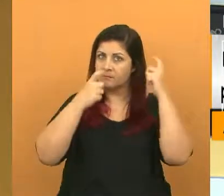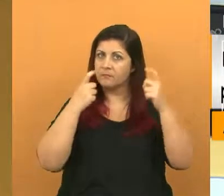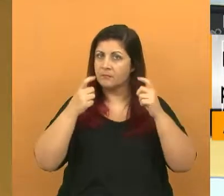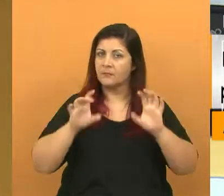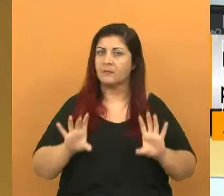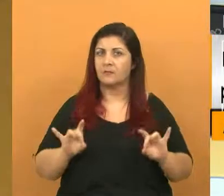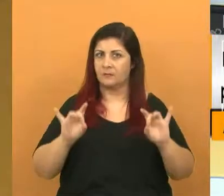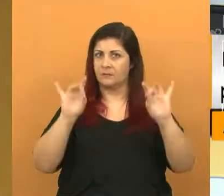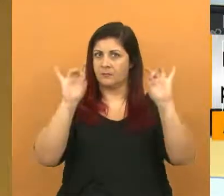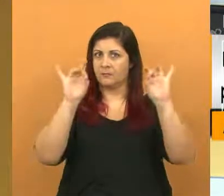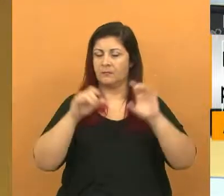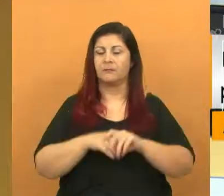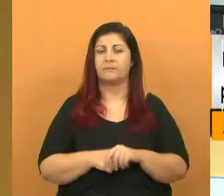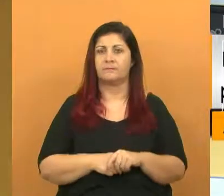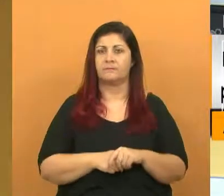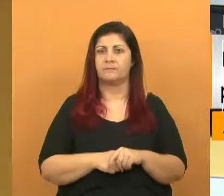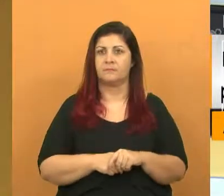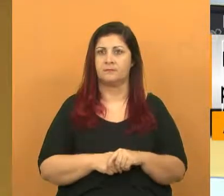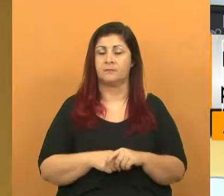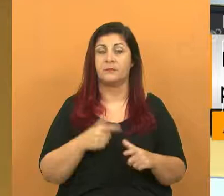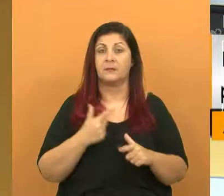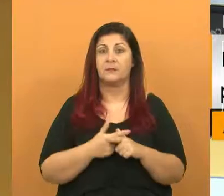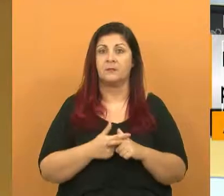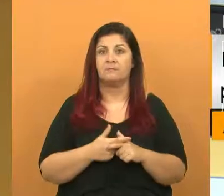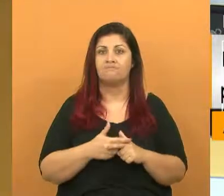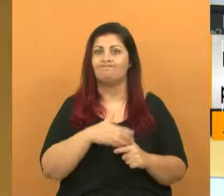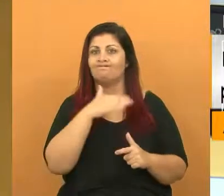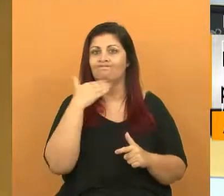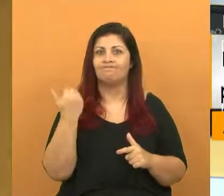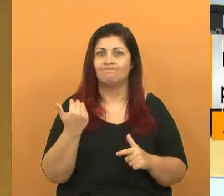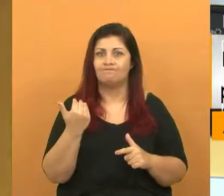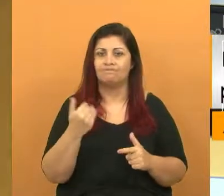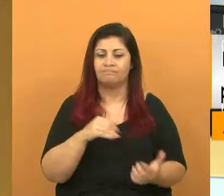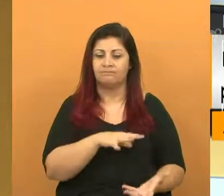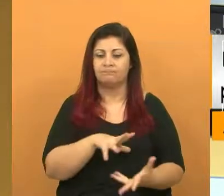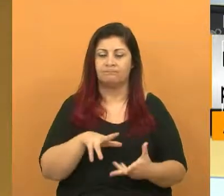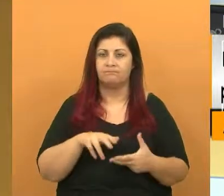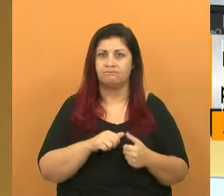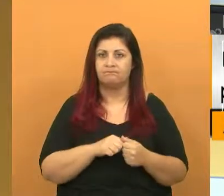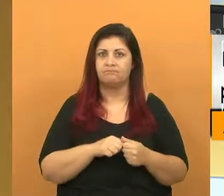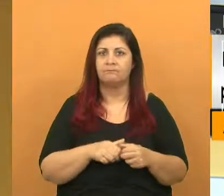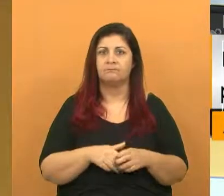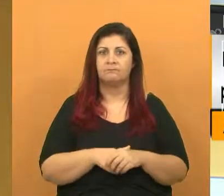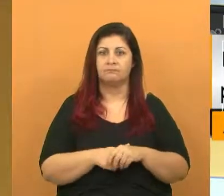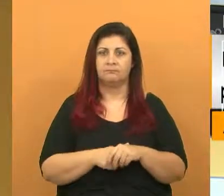câncer. É o que mais mata no mundo, é o câncer.